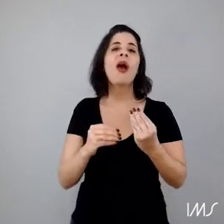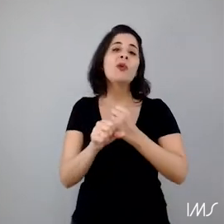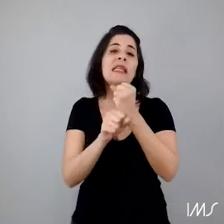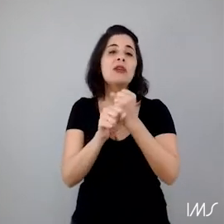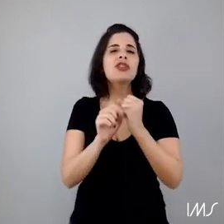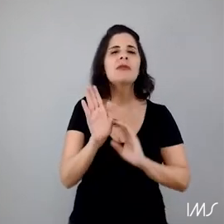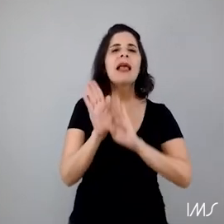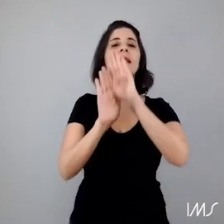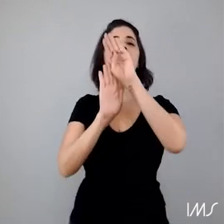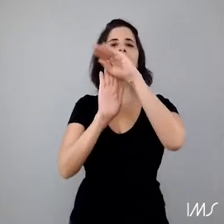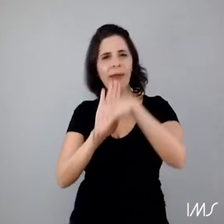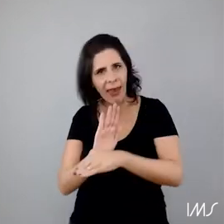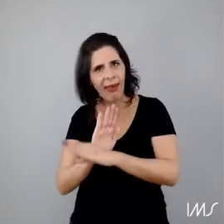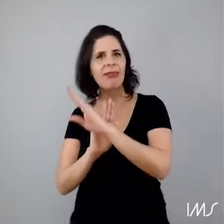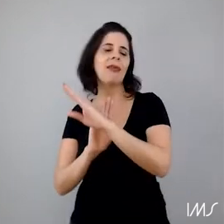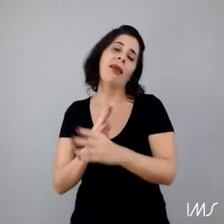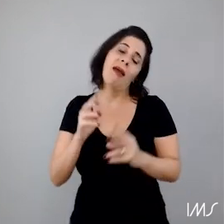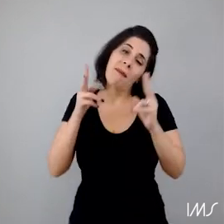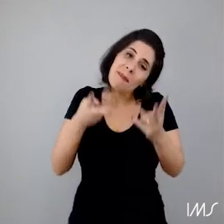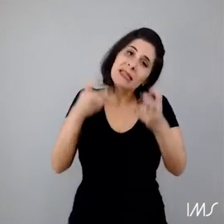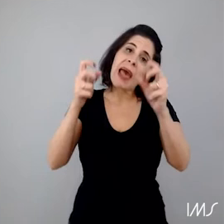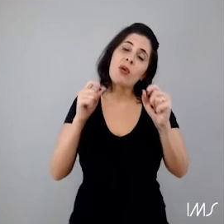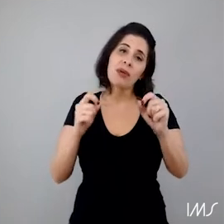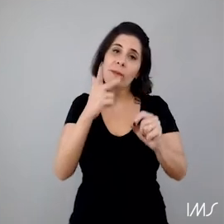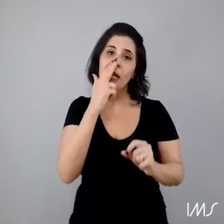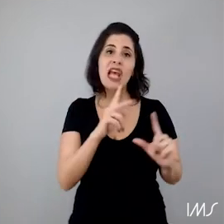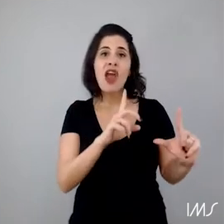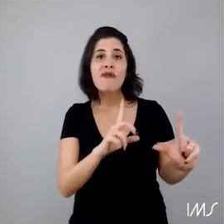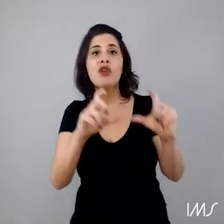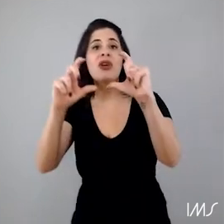onde lamenta a perda de espaço que a crítica